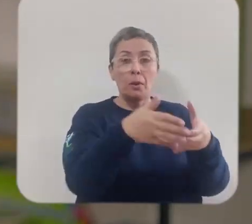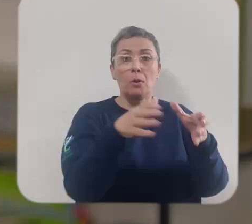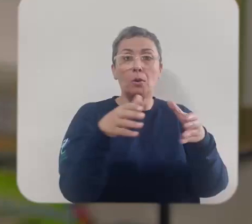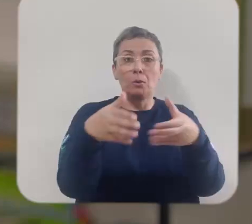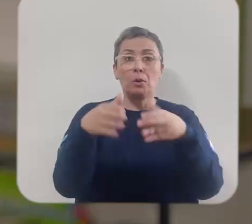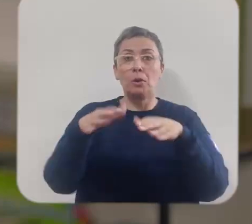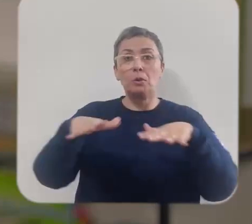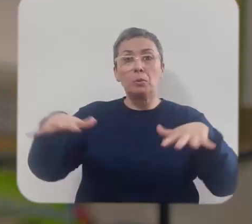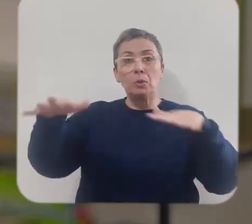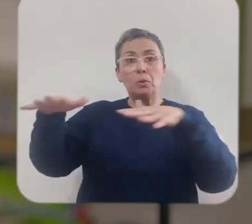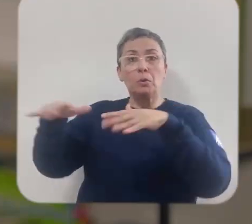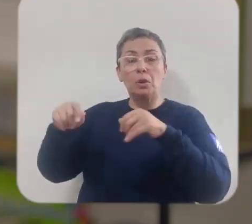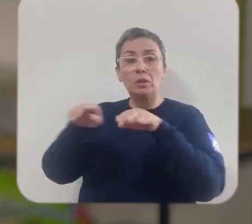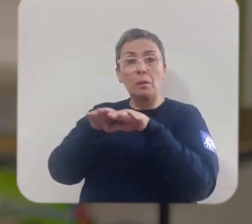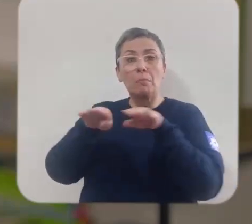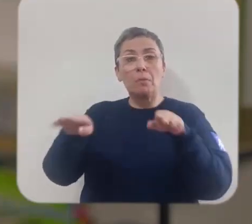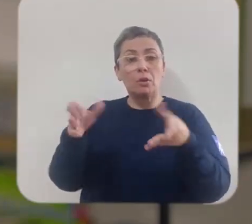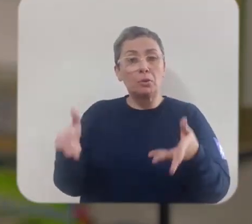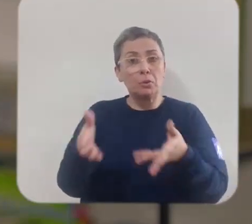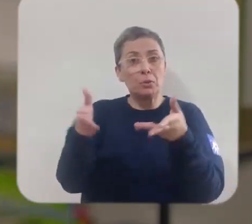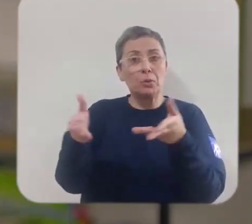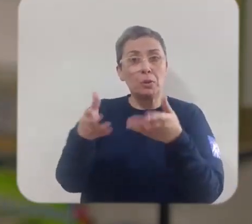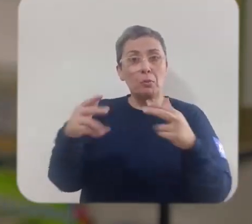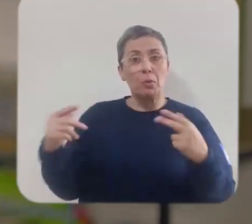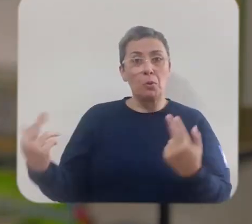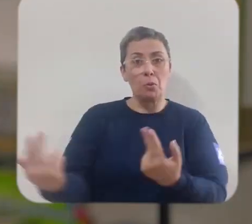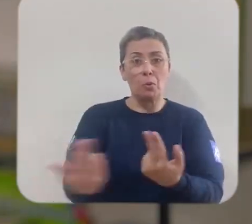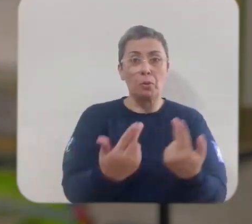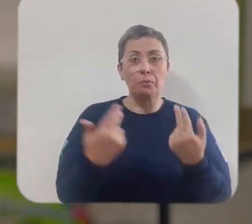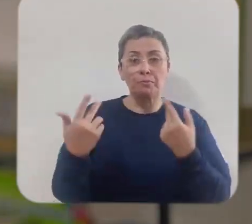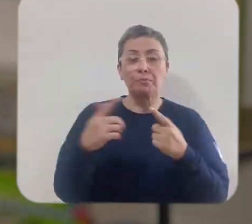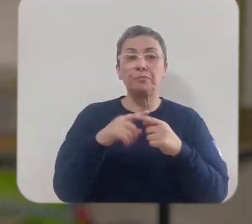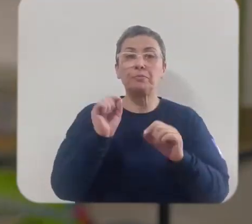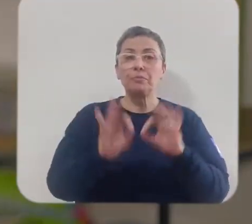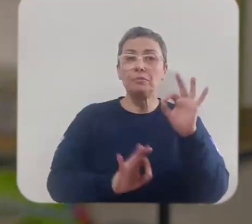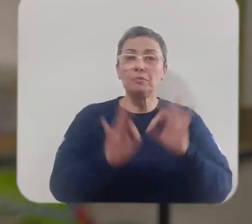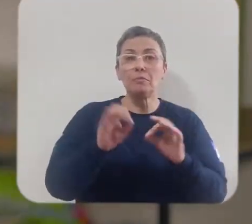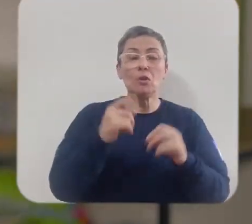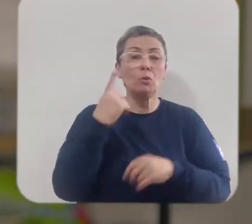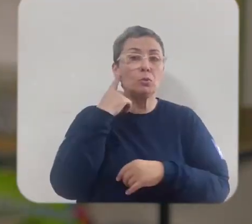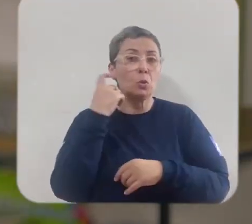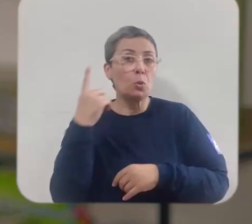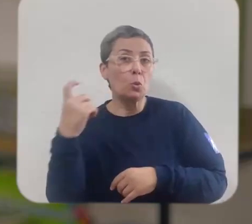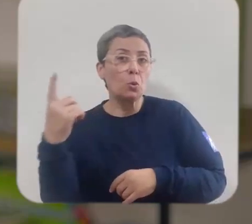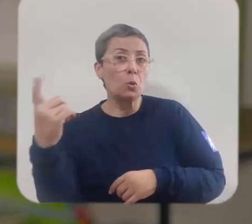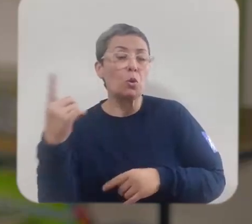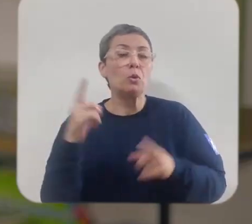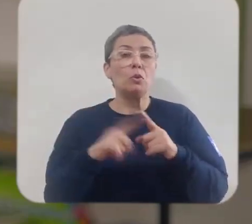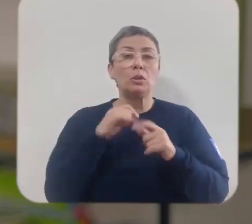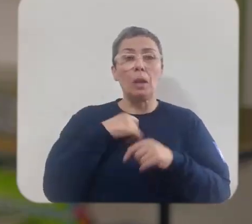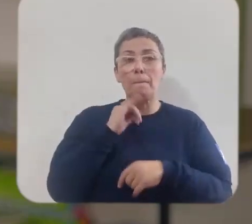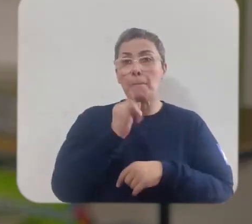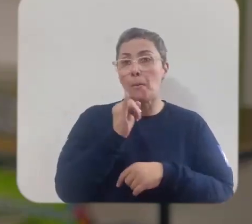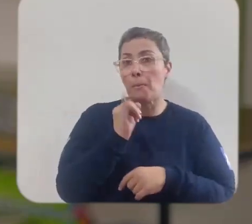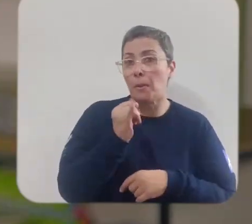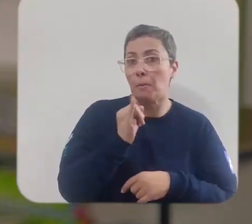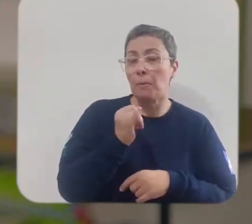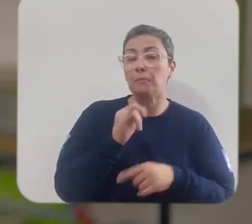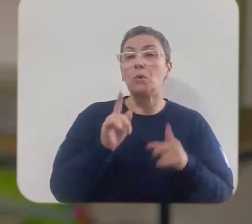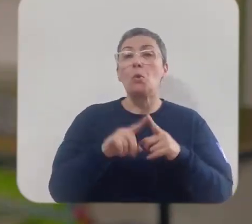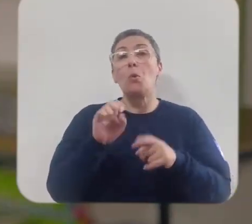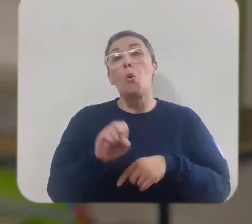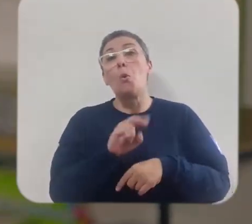ambientes, que é o que nós chamamos de equivalência de estímulos, que nós vamos trabalhar os estímulos sonoro, aquilo que eu estou